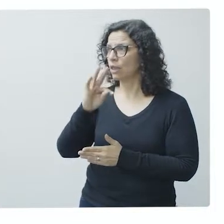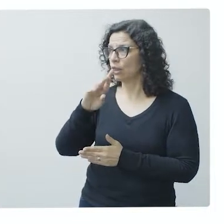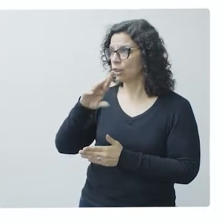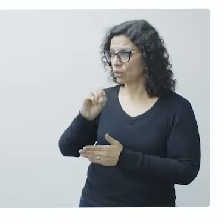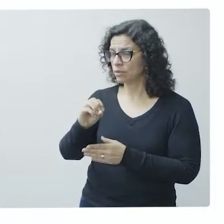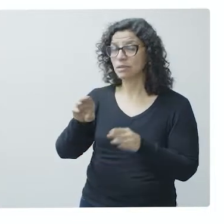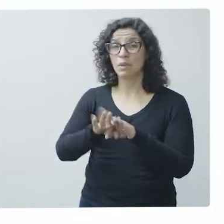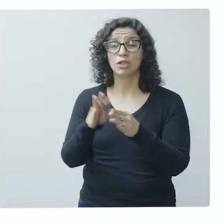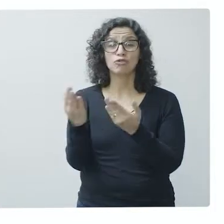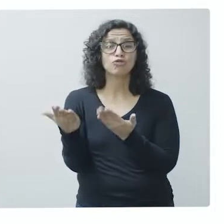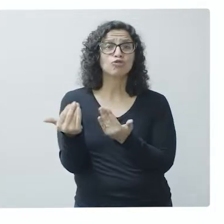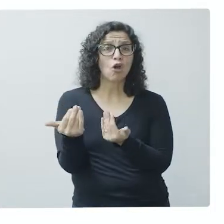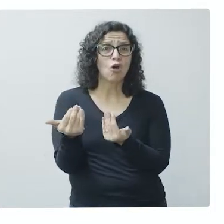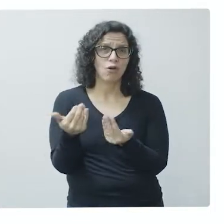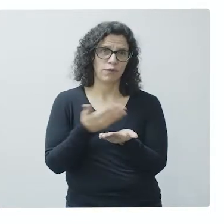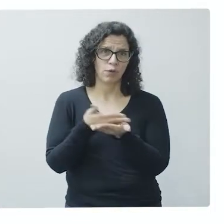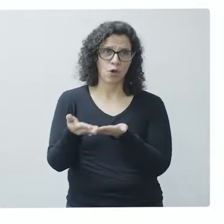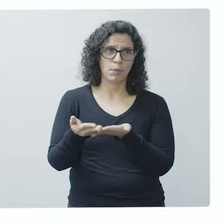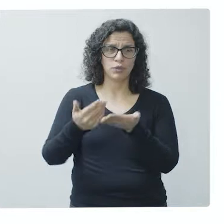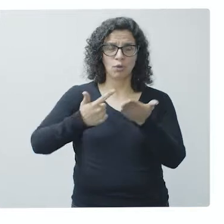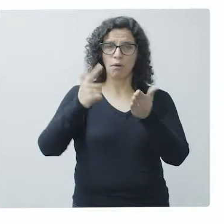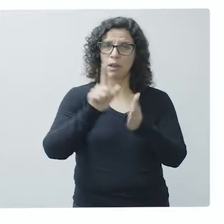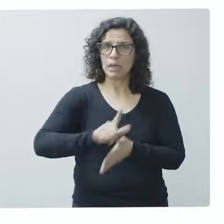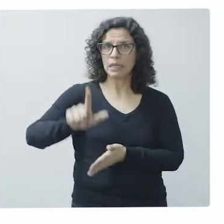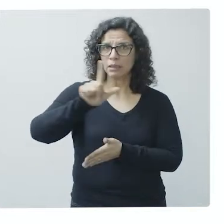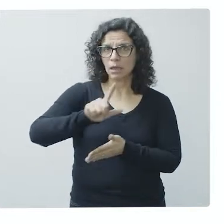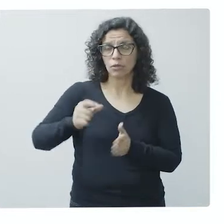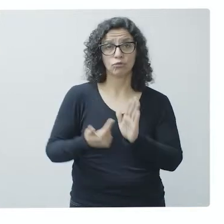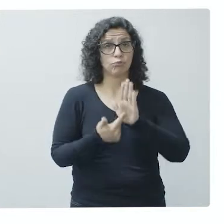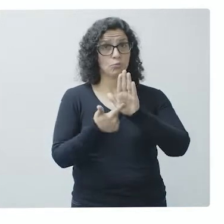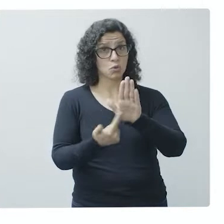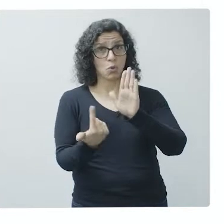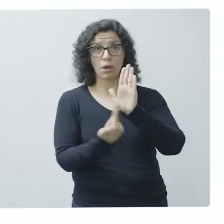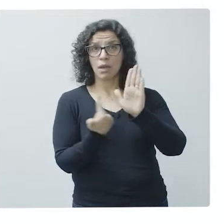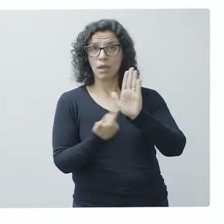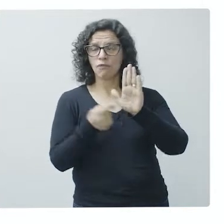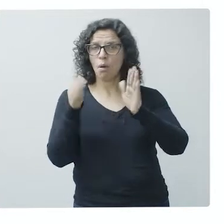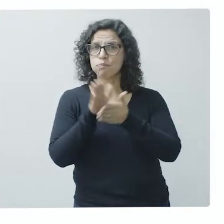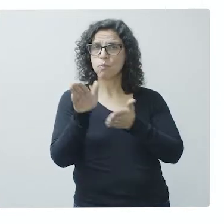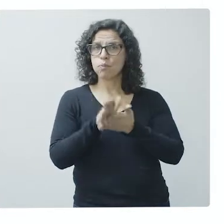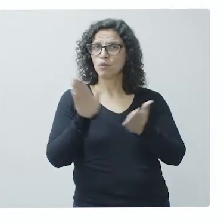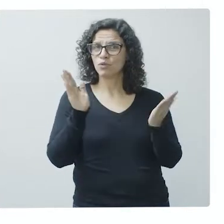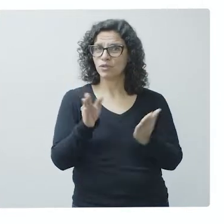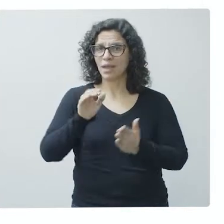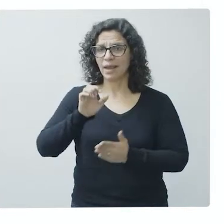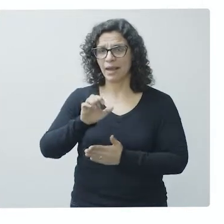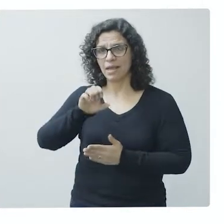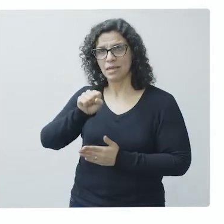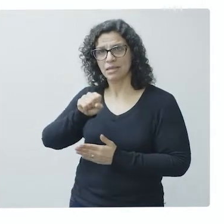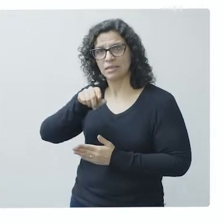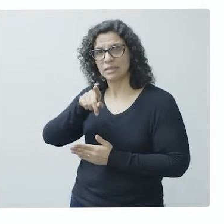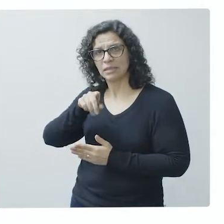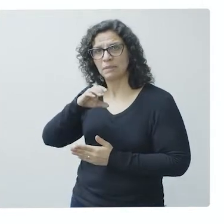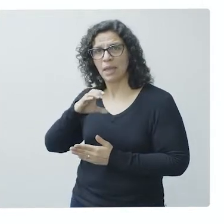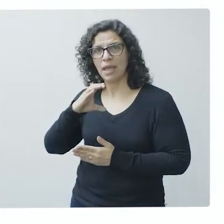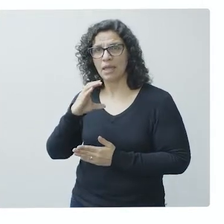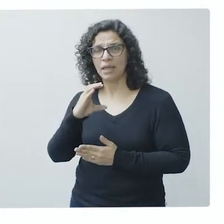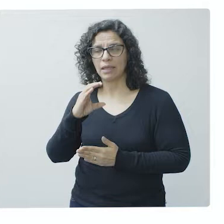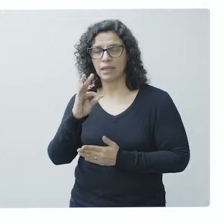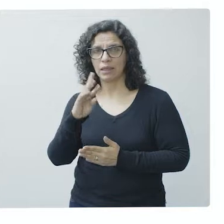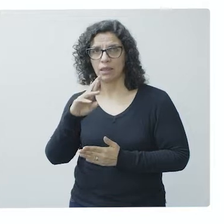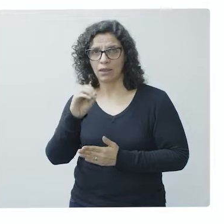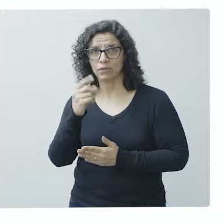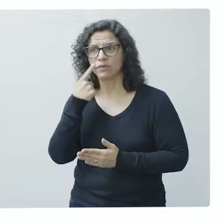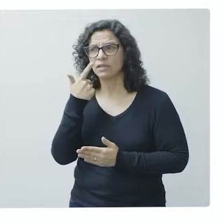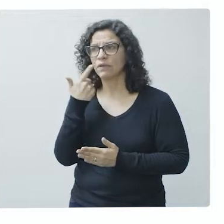muito jovem, estreou na literatura já com uma obra publicada, chamada Espectros. Eu trouxe aqui